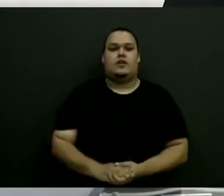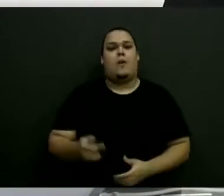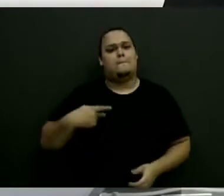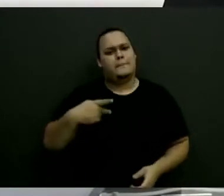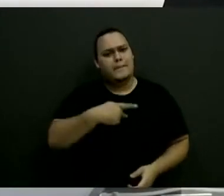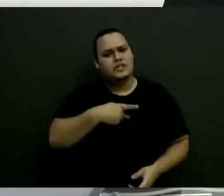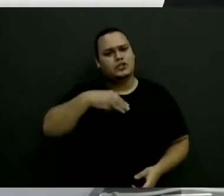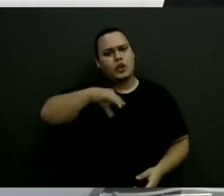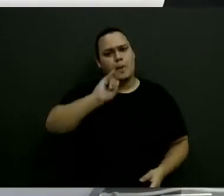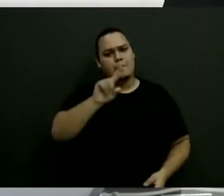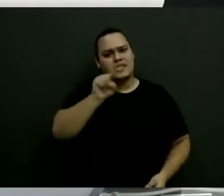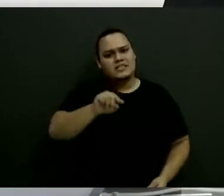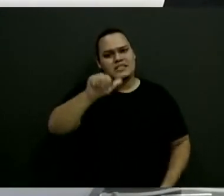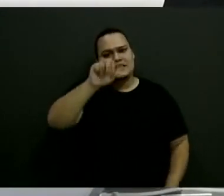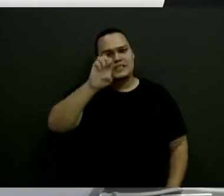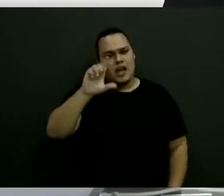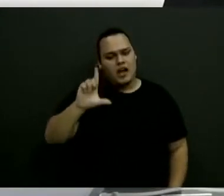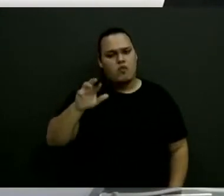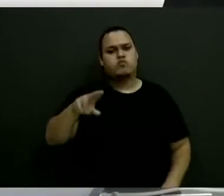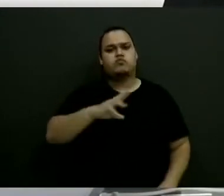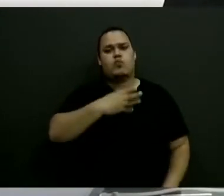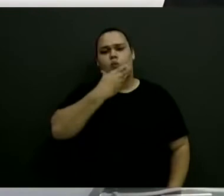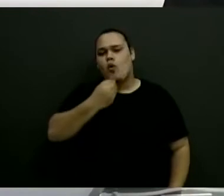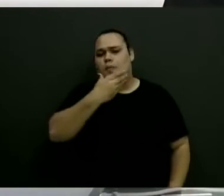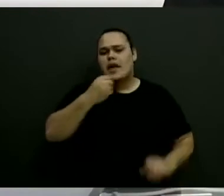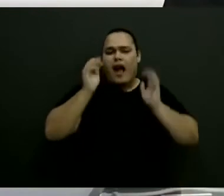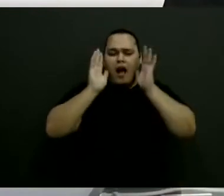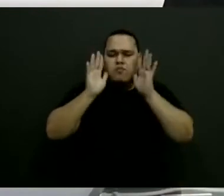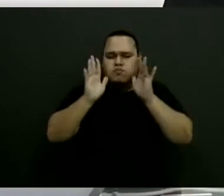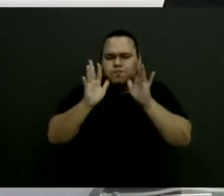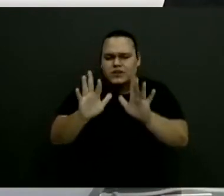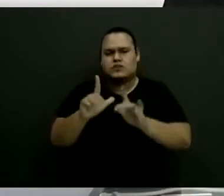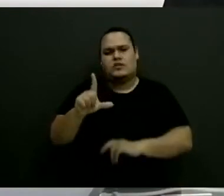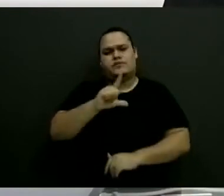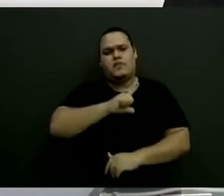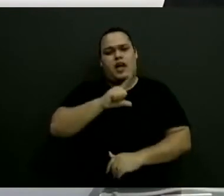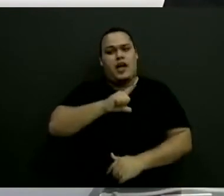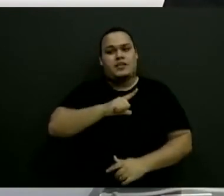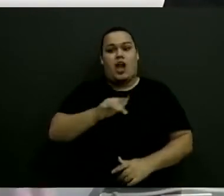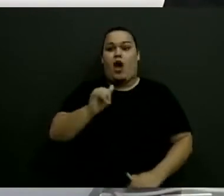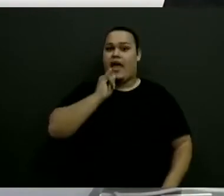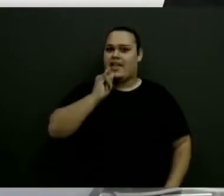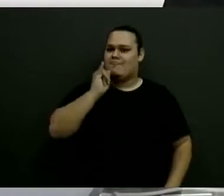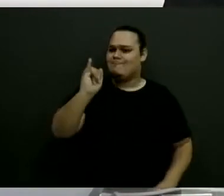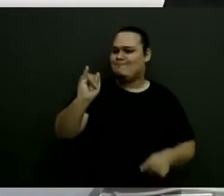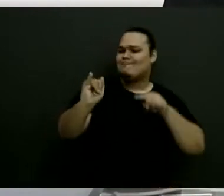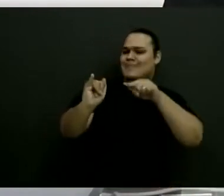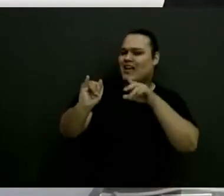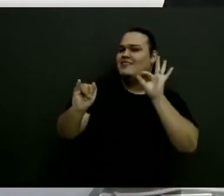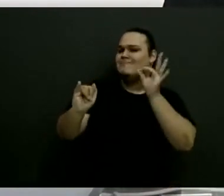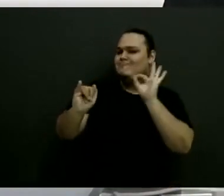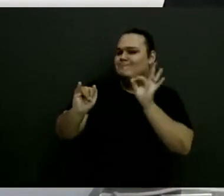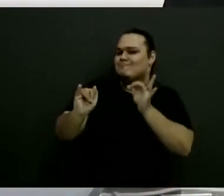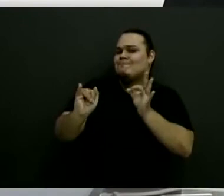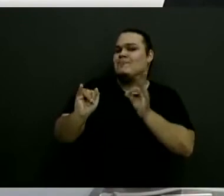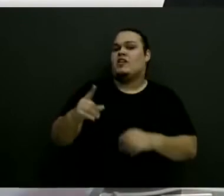homem abençoadíssimo, uma pessoa que tem realmente sido aí um ícone, né, no mundo inteiro. Está aí, ó, nós estamos agora aí com